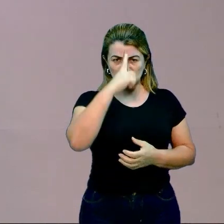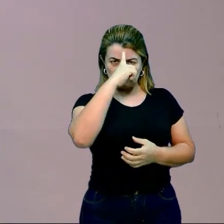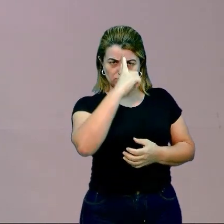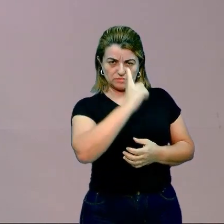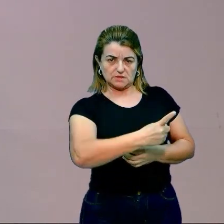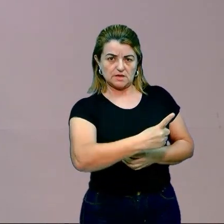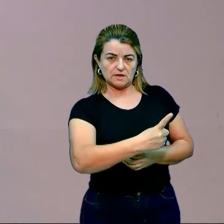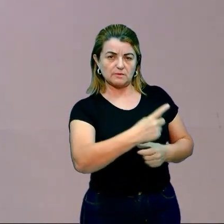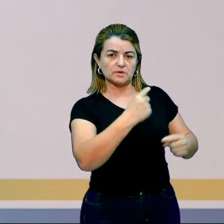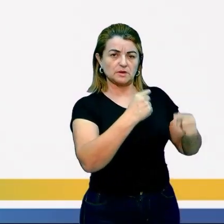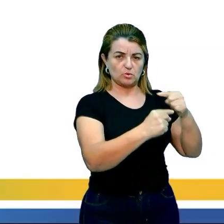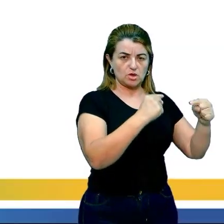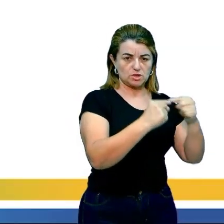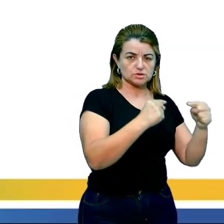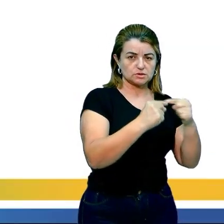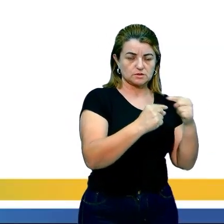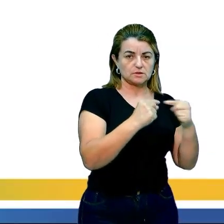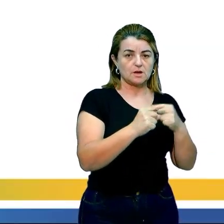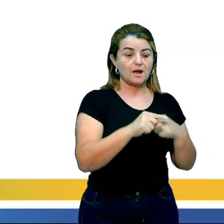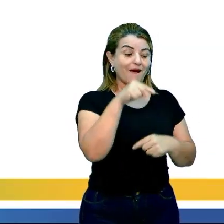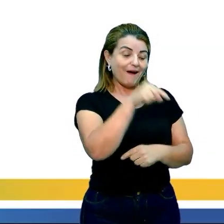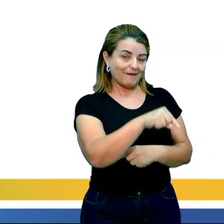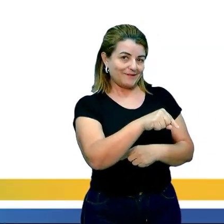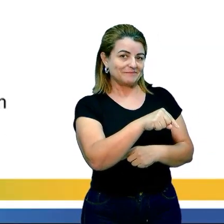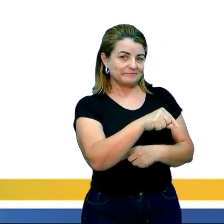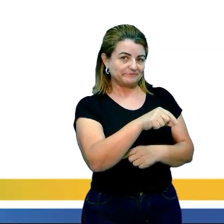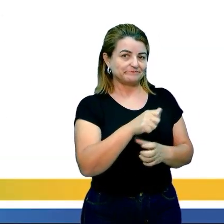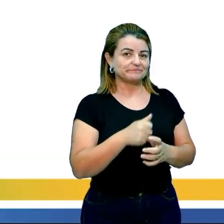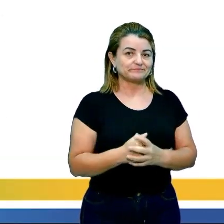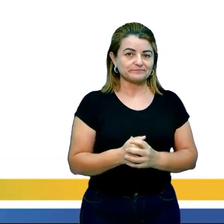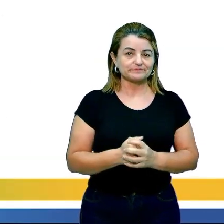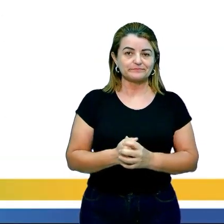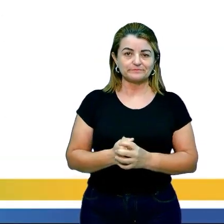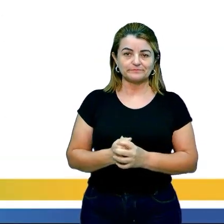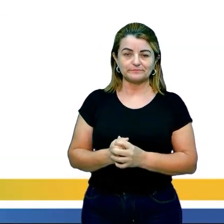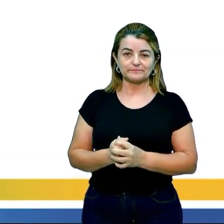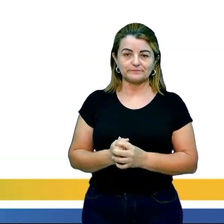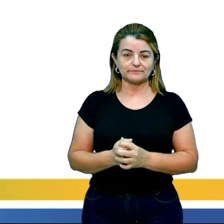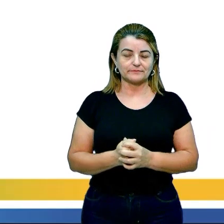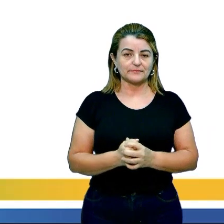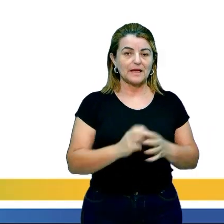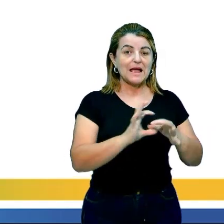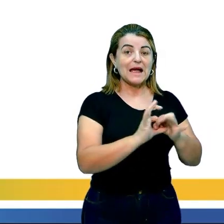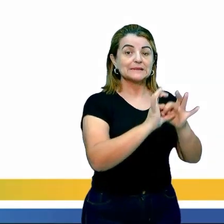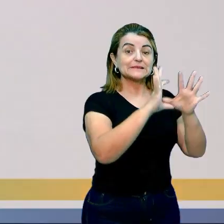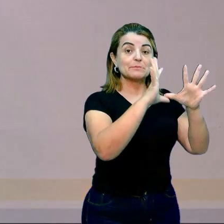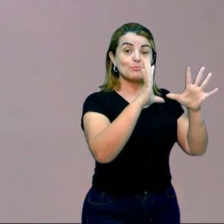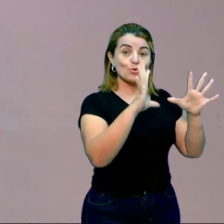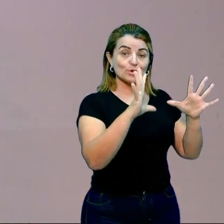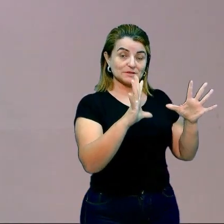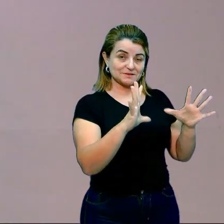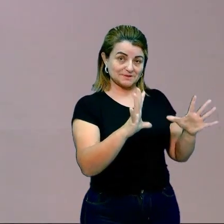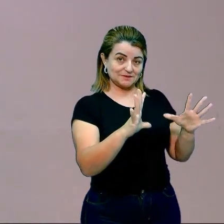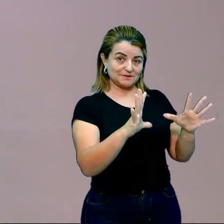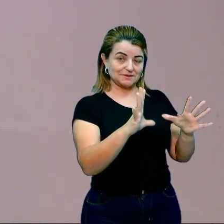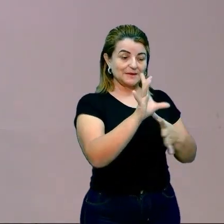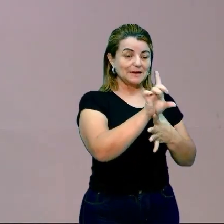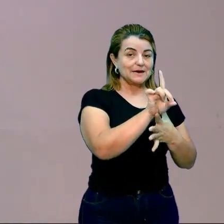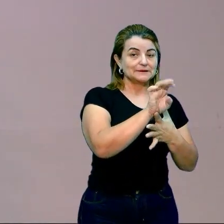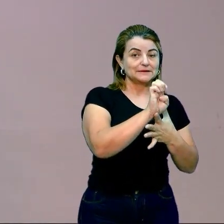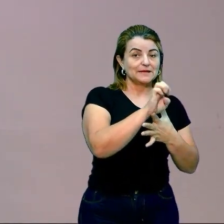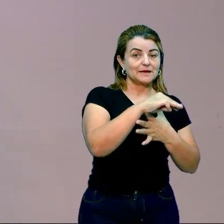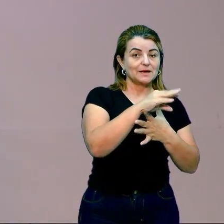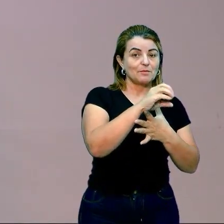política em Atenas a democracia que é um termo bem